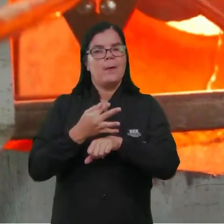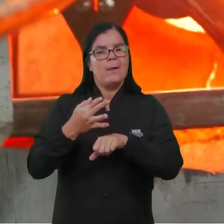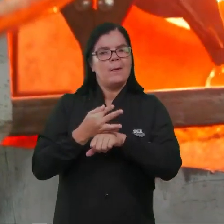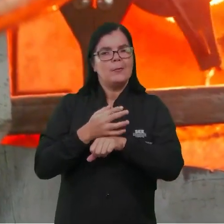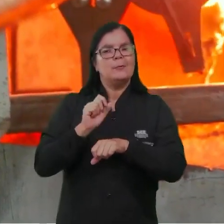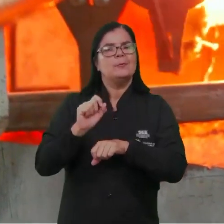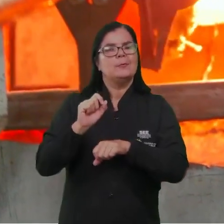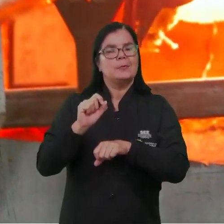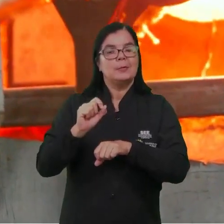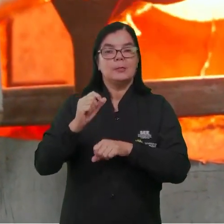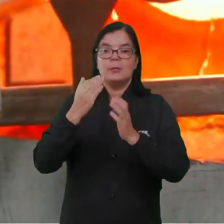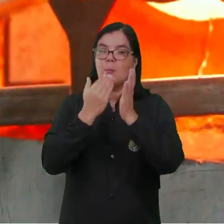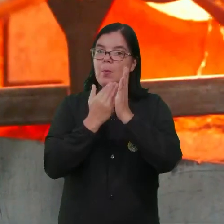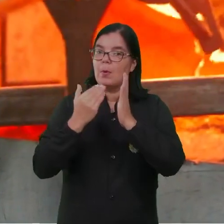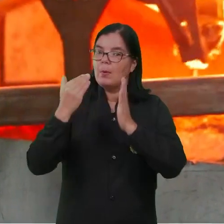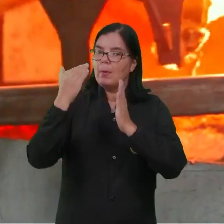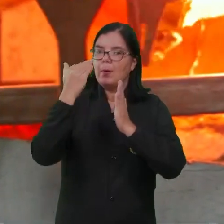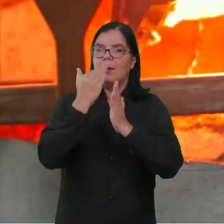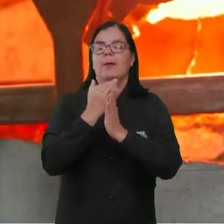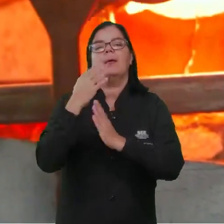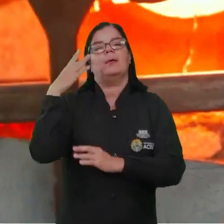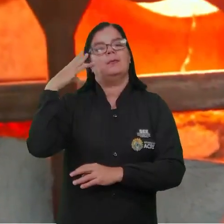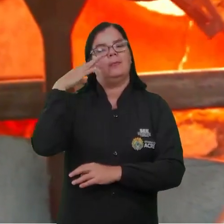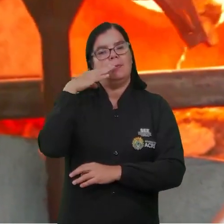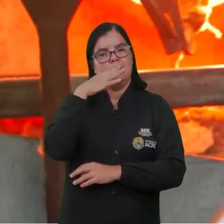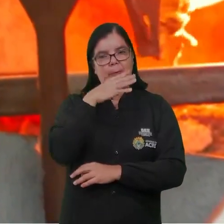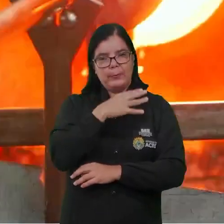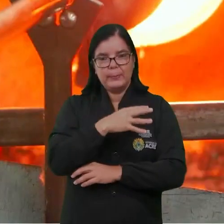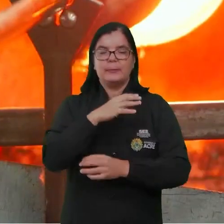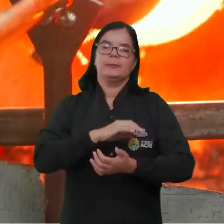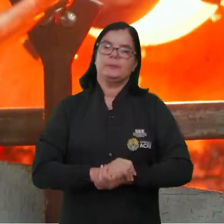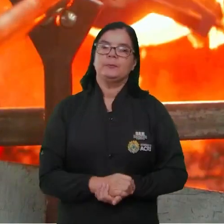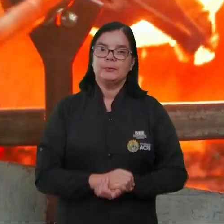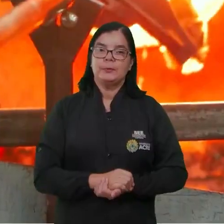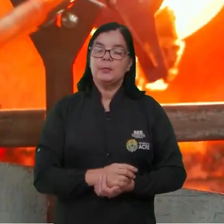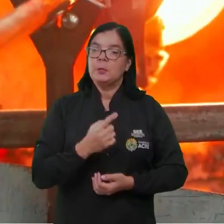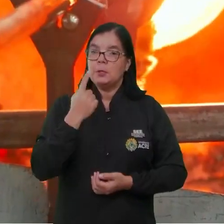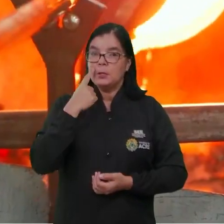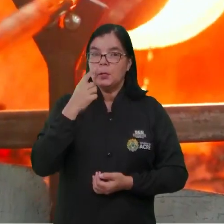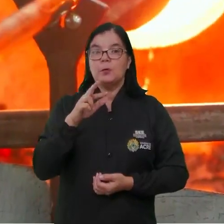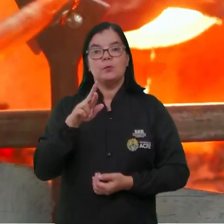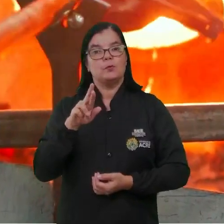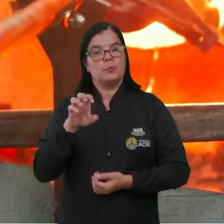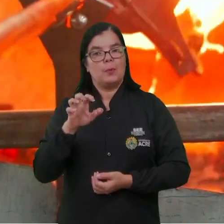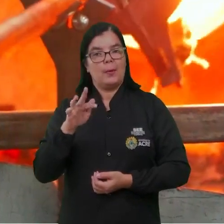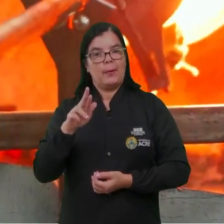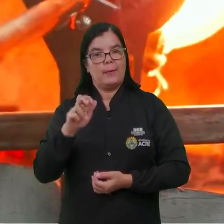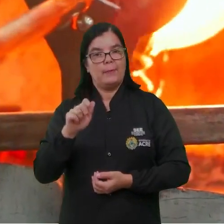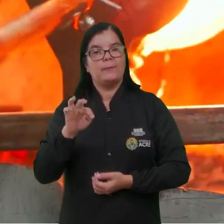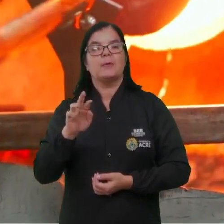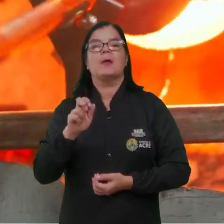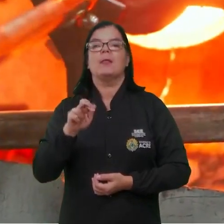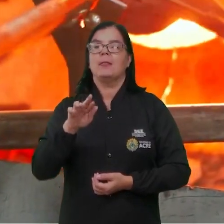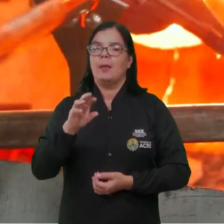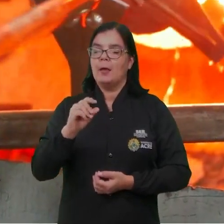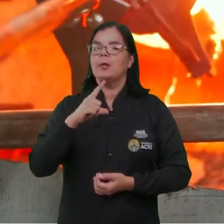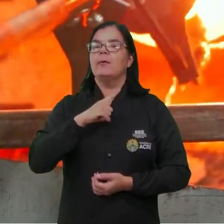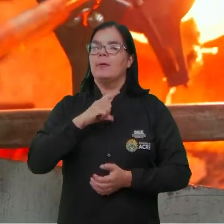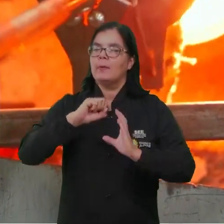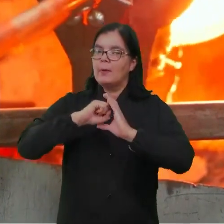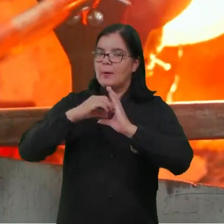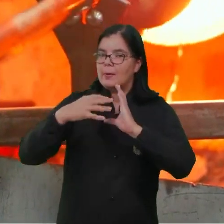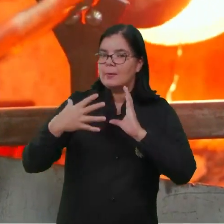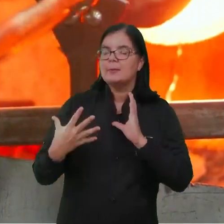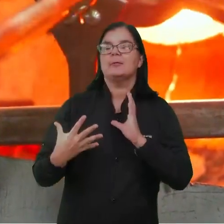gente? A altíssimas temperaturas. Né? Então, os refratários, eles vão ter essa característica, né,